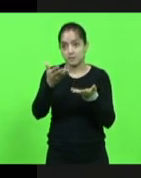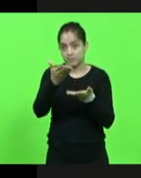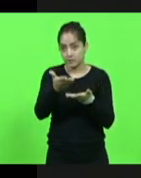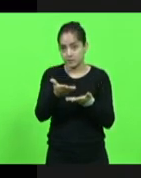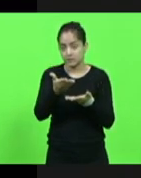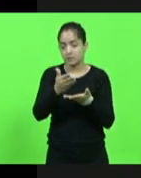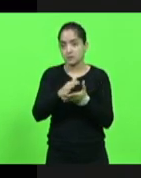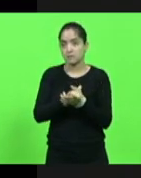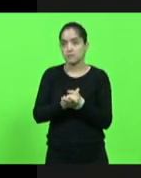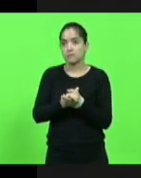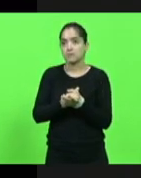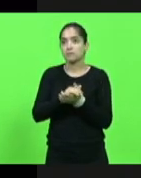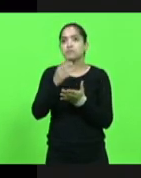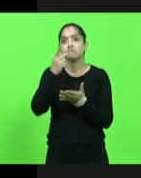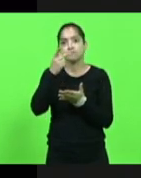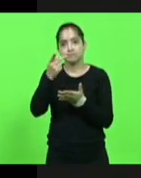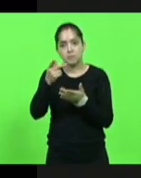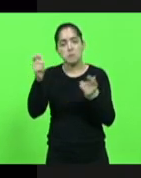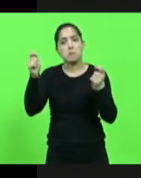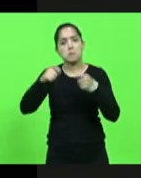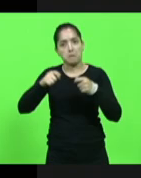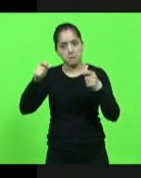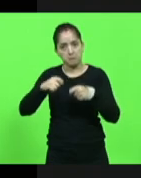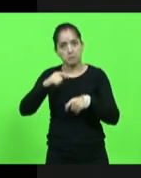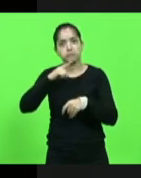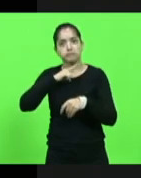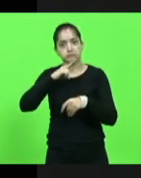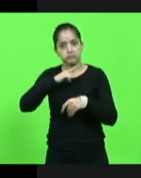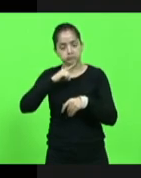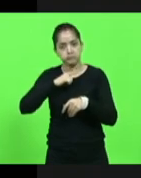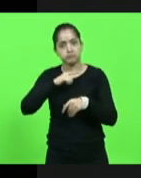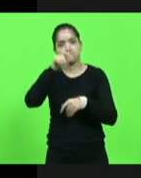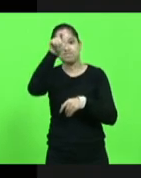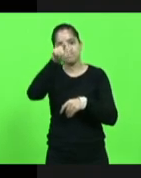Excelência que o senhor tem muita competência, que o senhor é uma pessoa